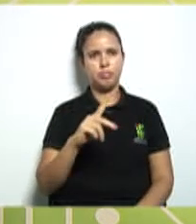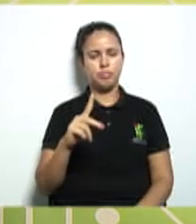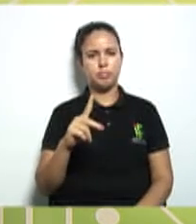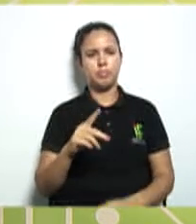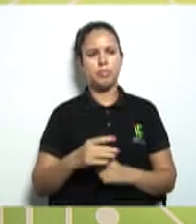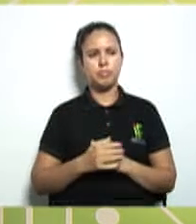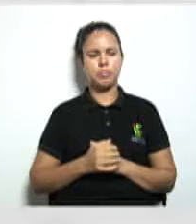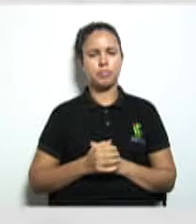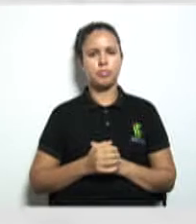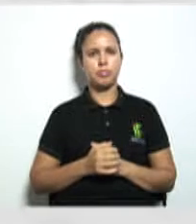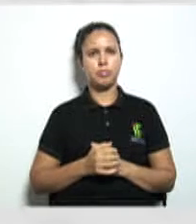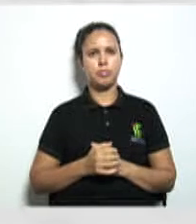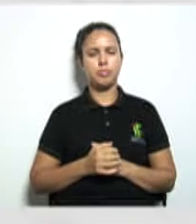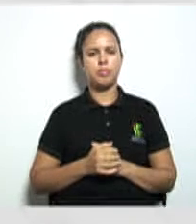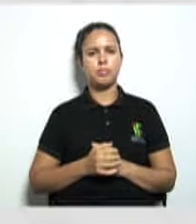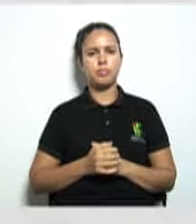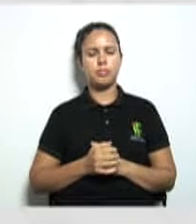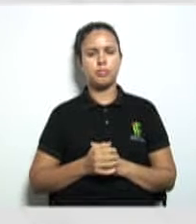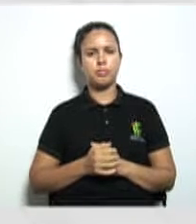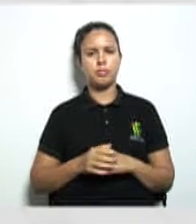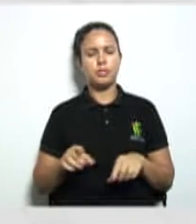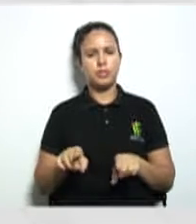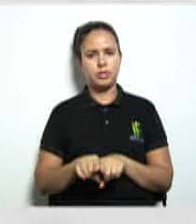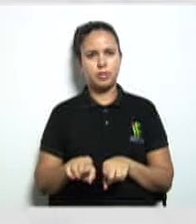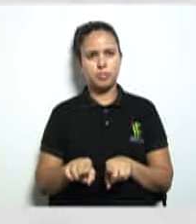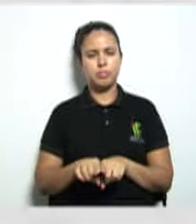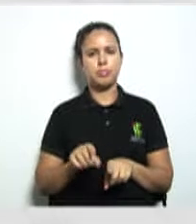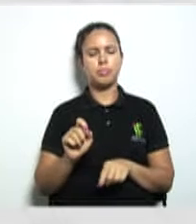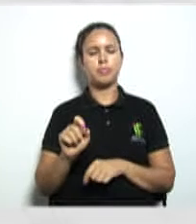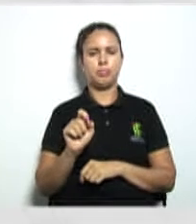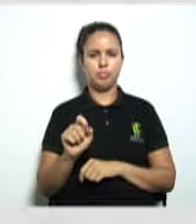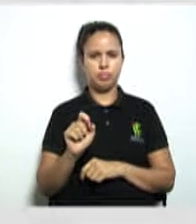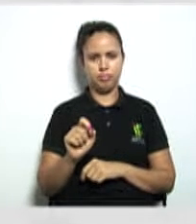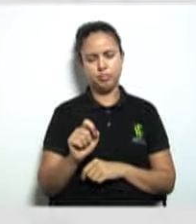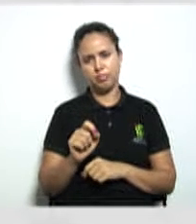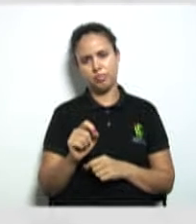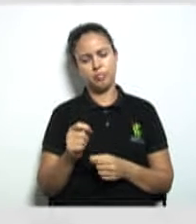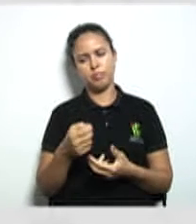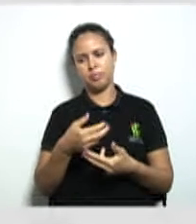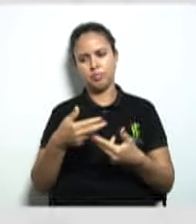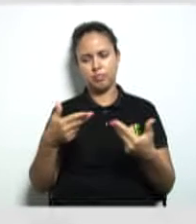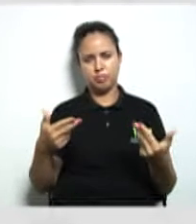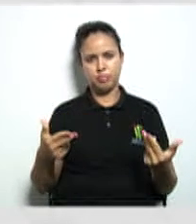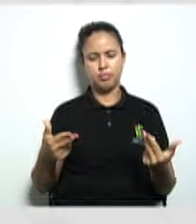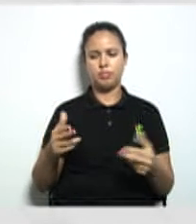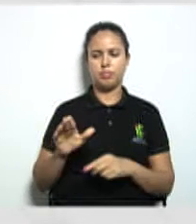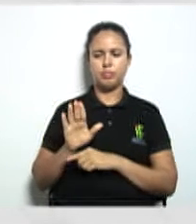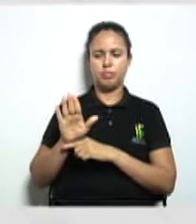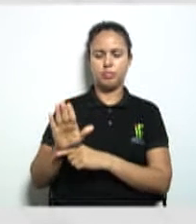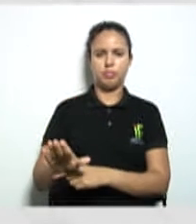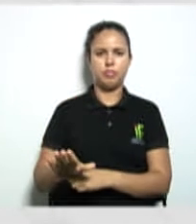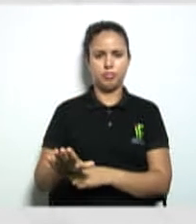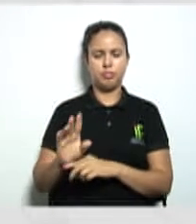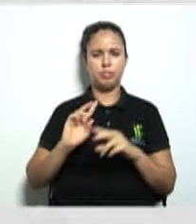cooperativa, né? Apoiando o quê? Negócios e soluções humanitárias aqui.